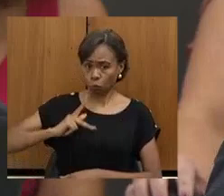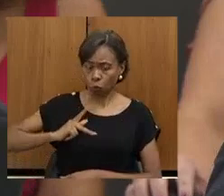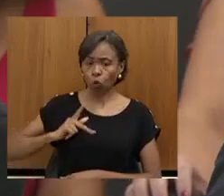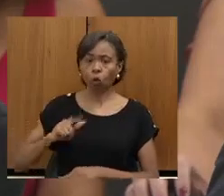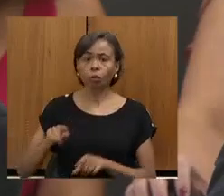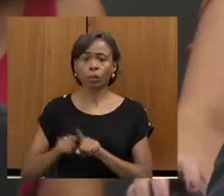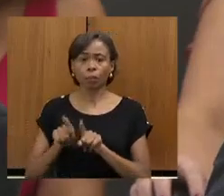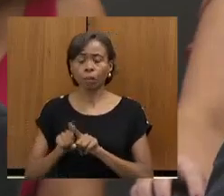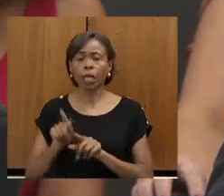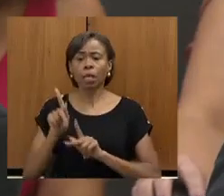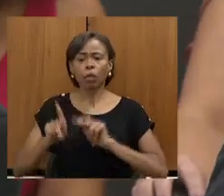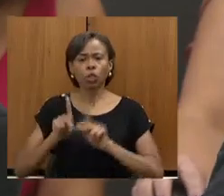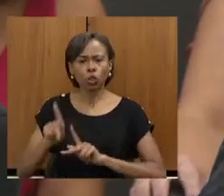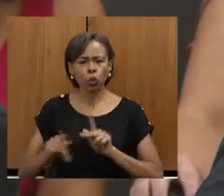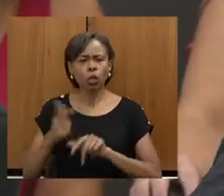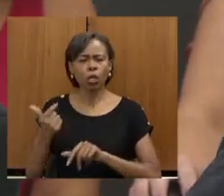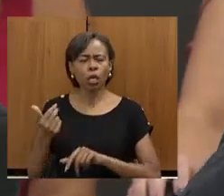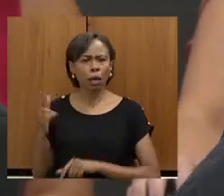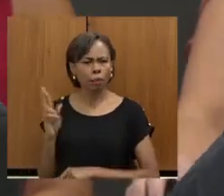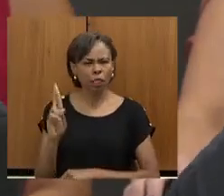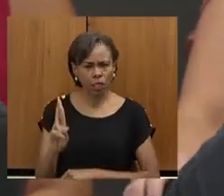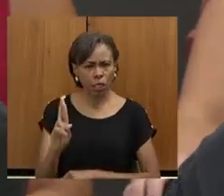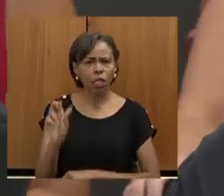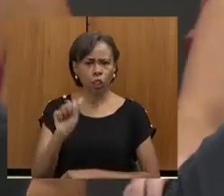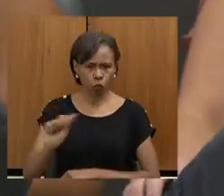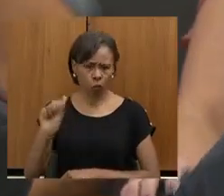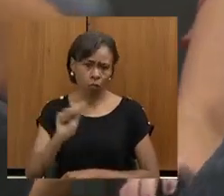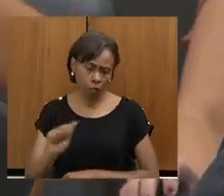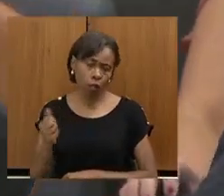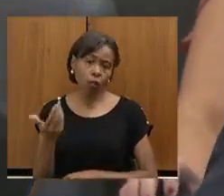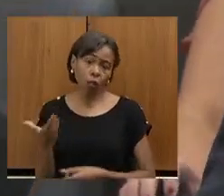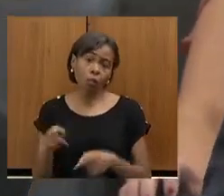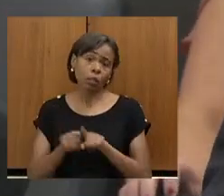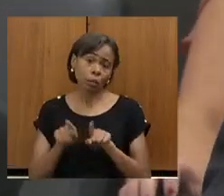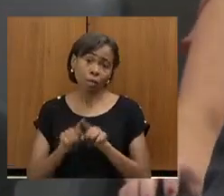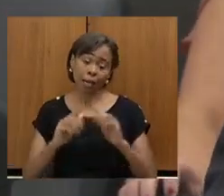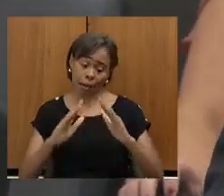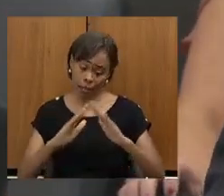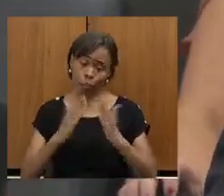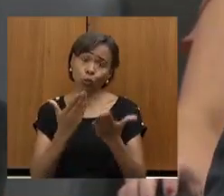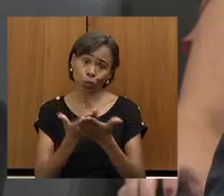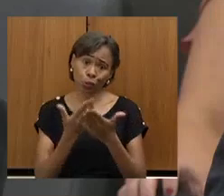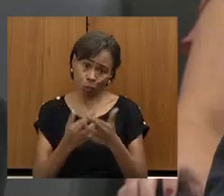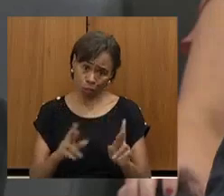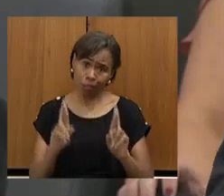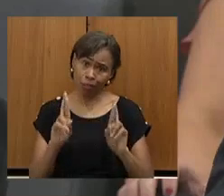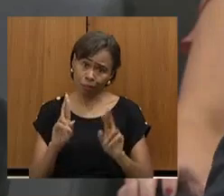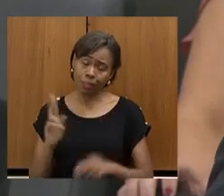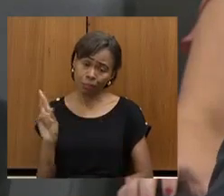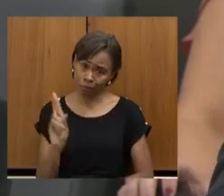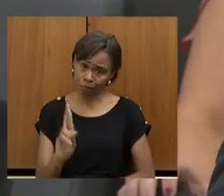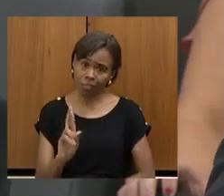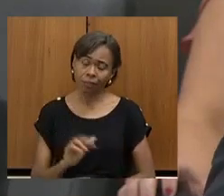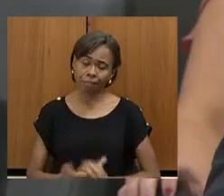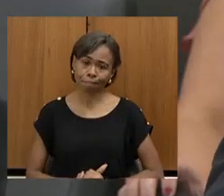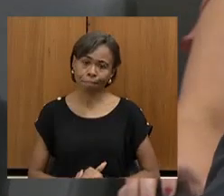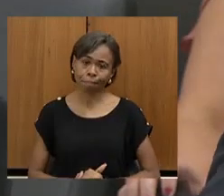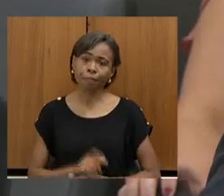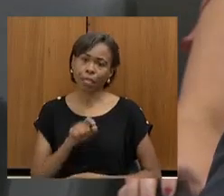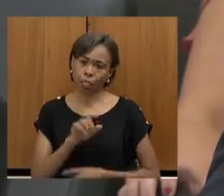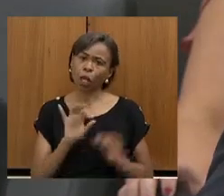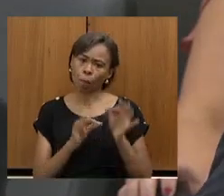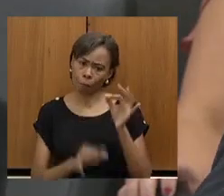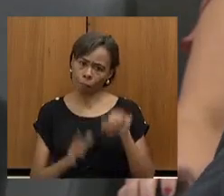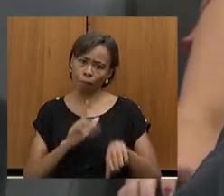das lutas, das associações, a gente ouvir um pouco aqui também da escola. Então, na escola, vou dar um tempo